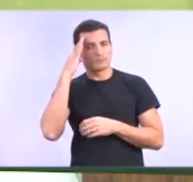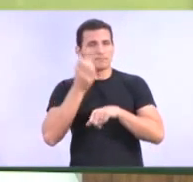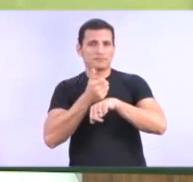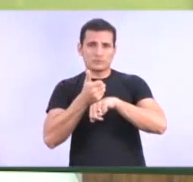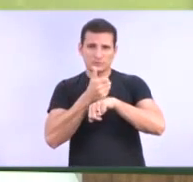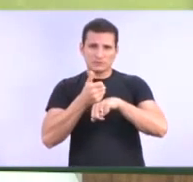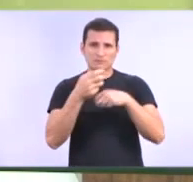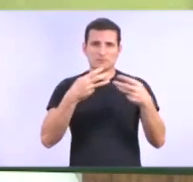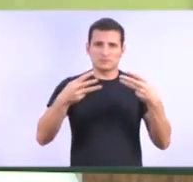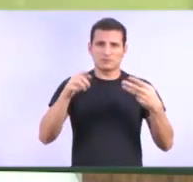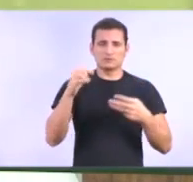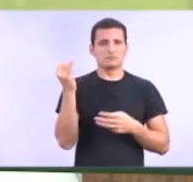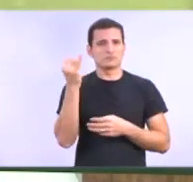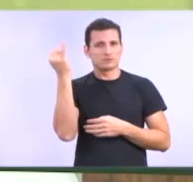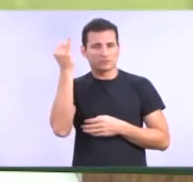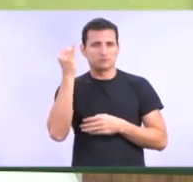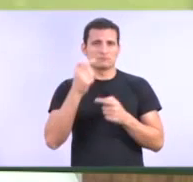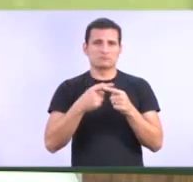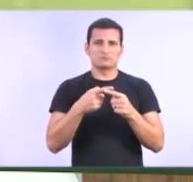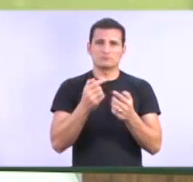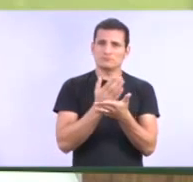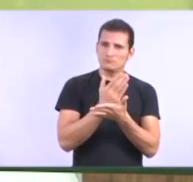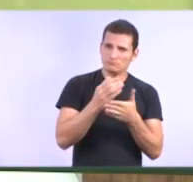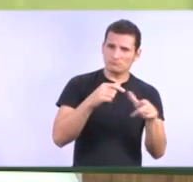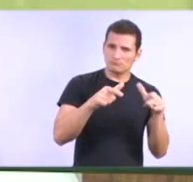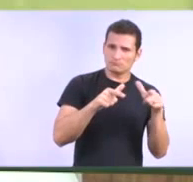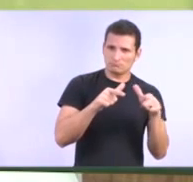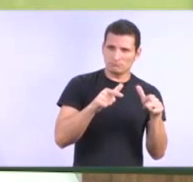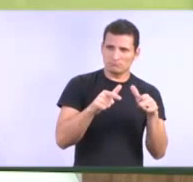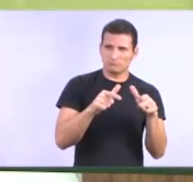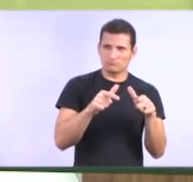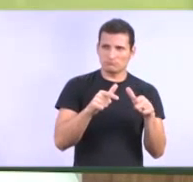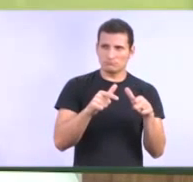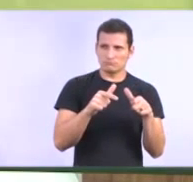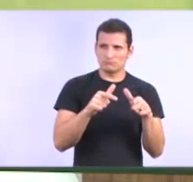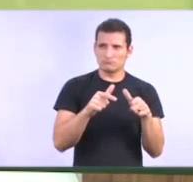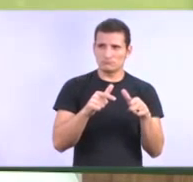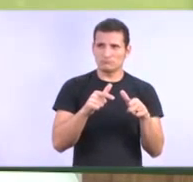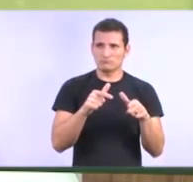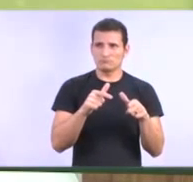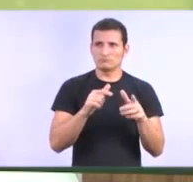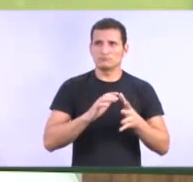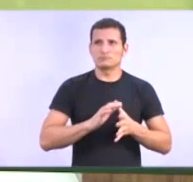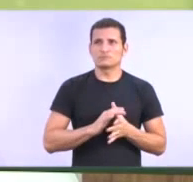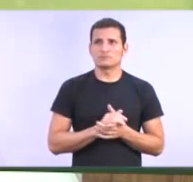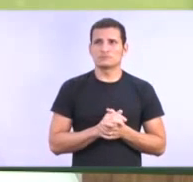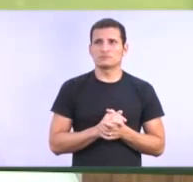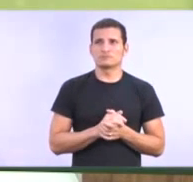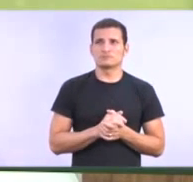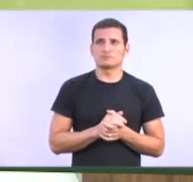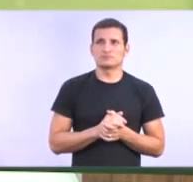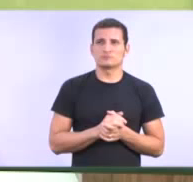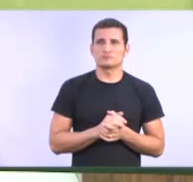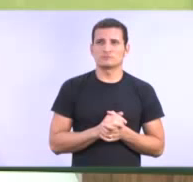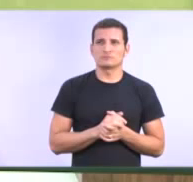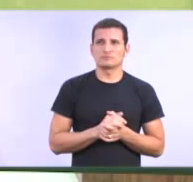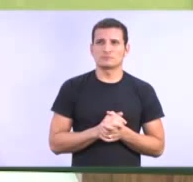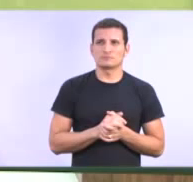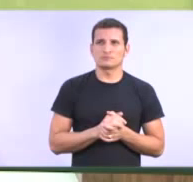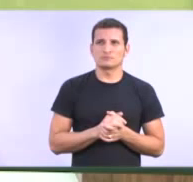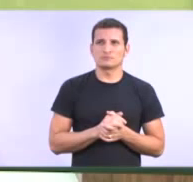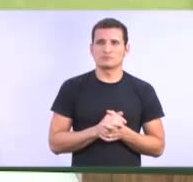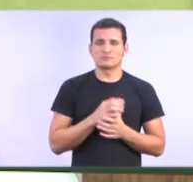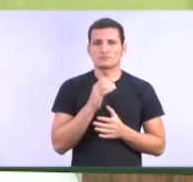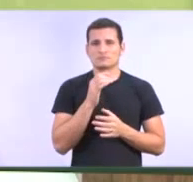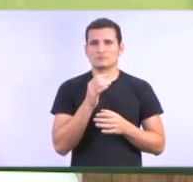vai dar condição de alguns serviços que funcionam normalmente sem a prioridade,